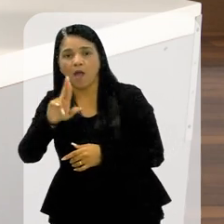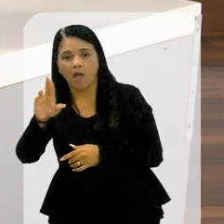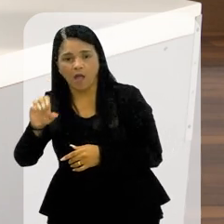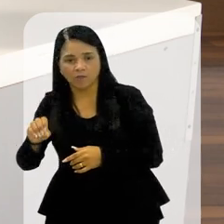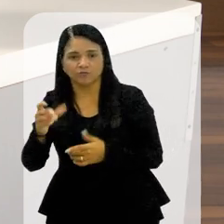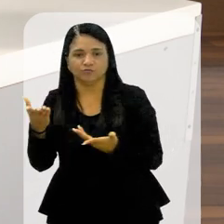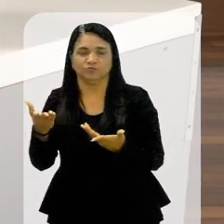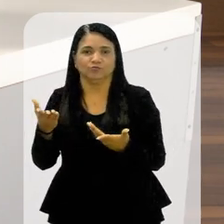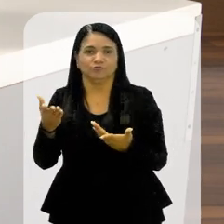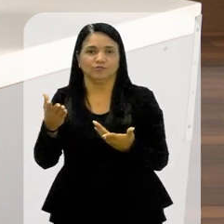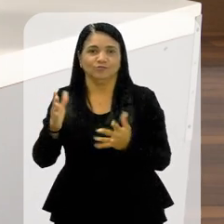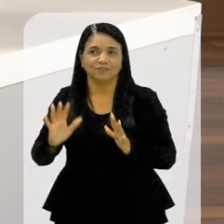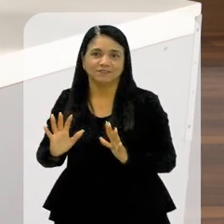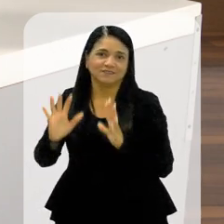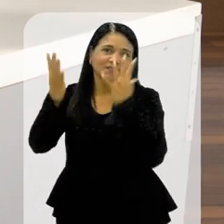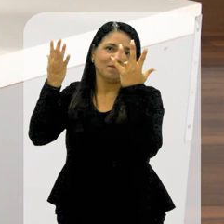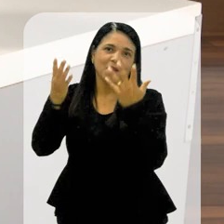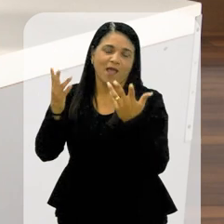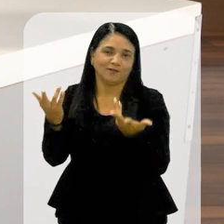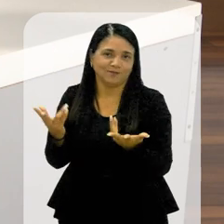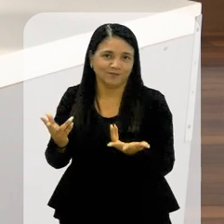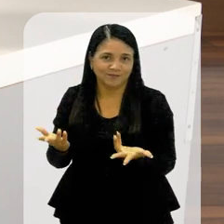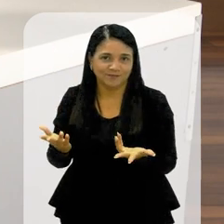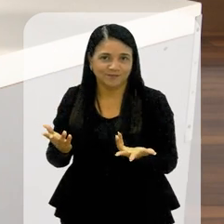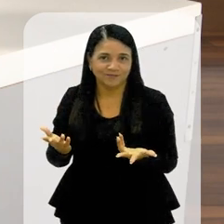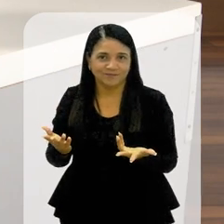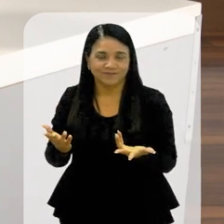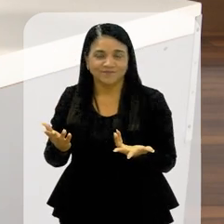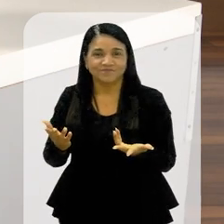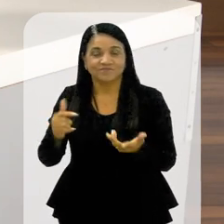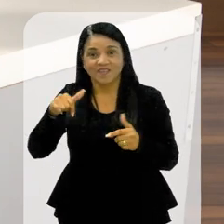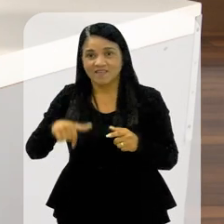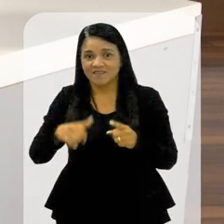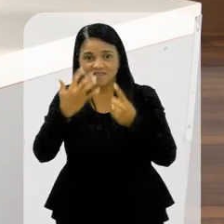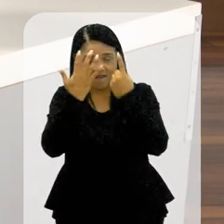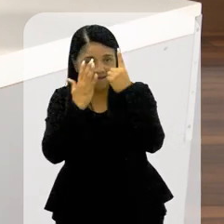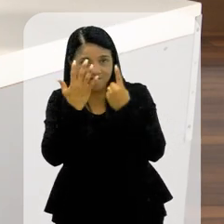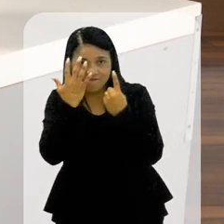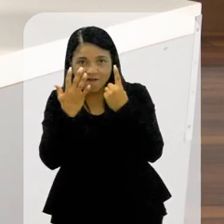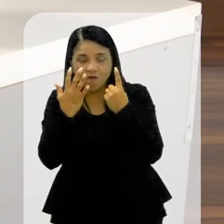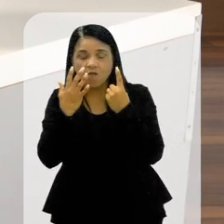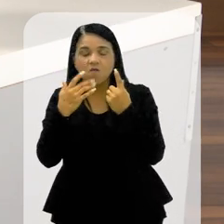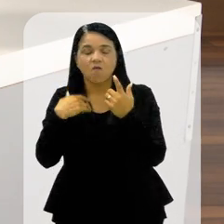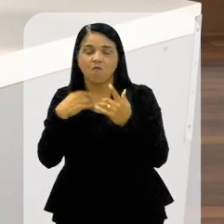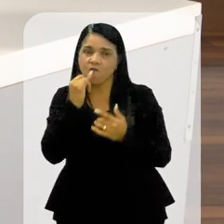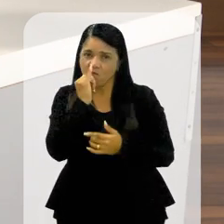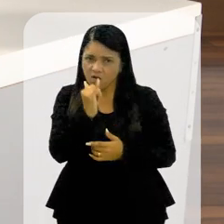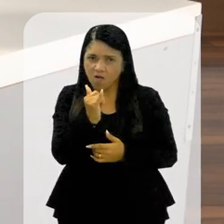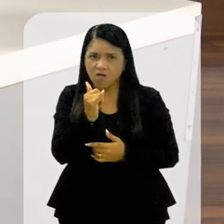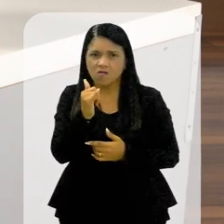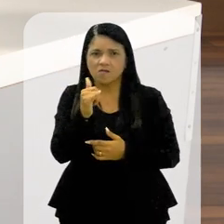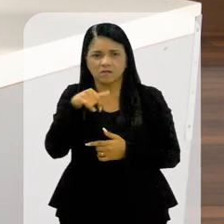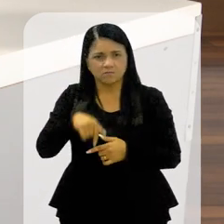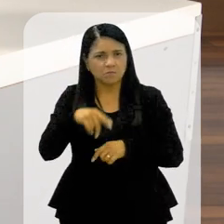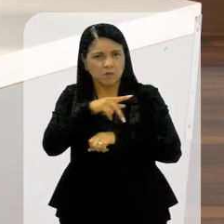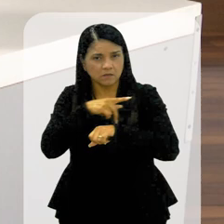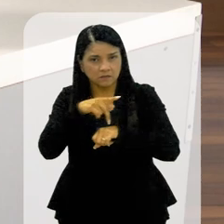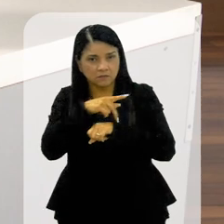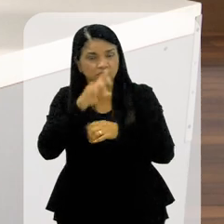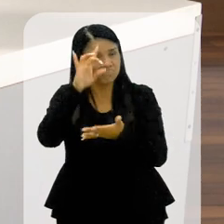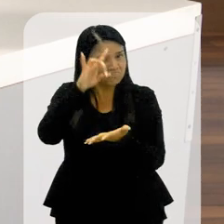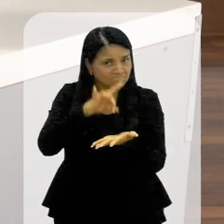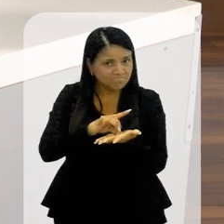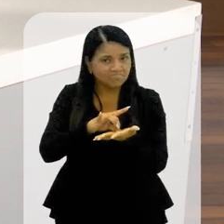ser celebrados. Sim, né? Sim. E pelas aqui no coisas carnaval, que eles criam, que é feita aqui no carnaval, sim, eu costumo falar que,